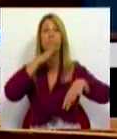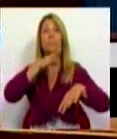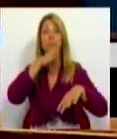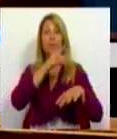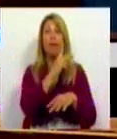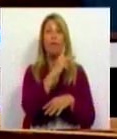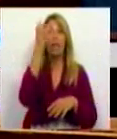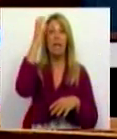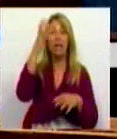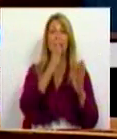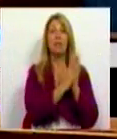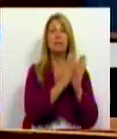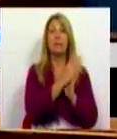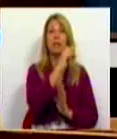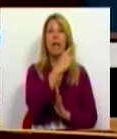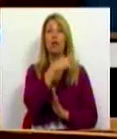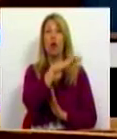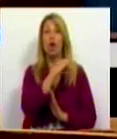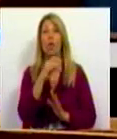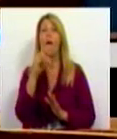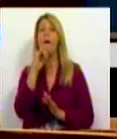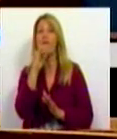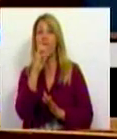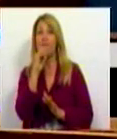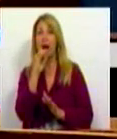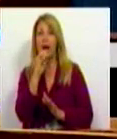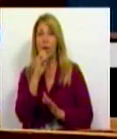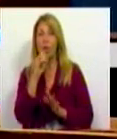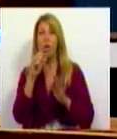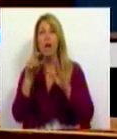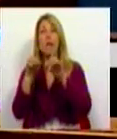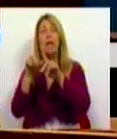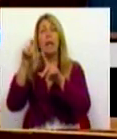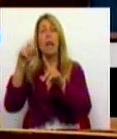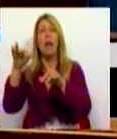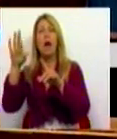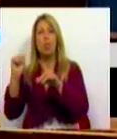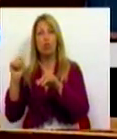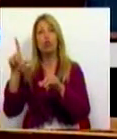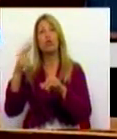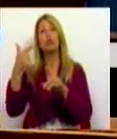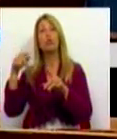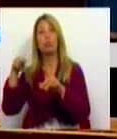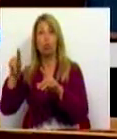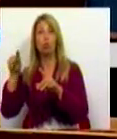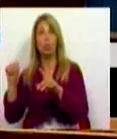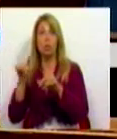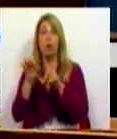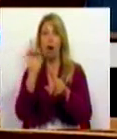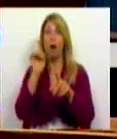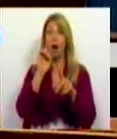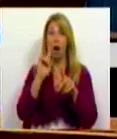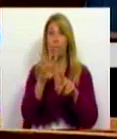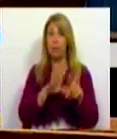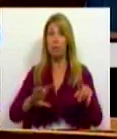Santo António Faro e entre Lagos Tunos, este último troço é de fundamental importância para o Algarve e é a única maneira que